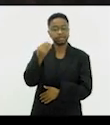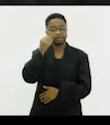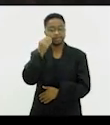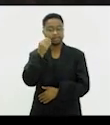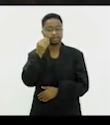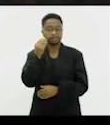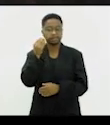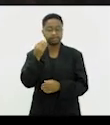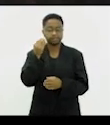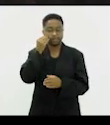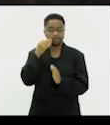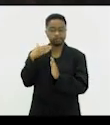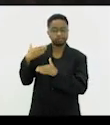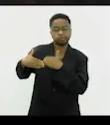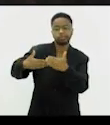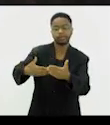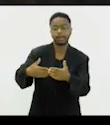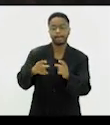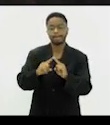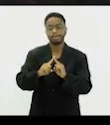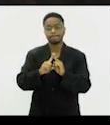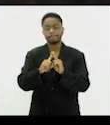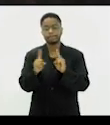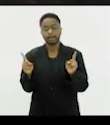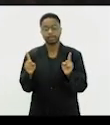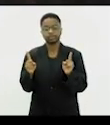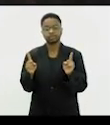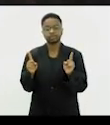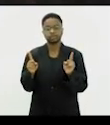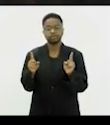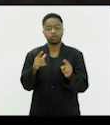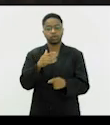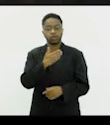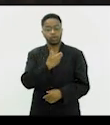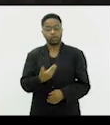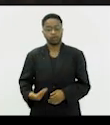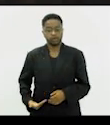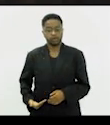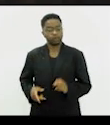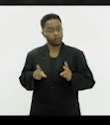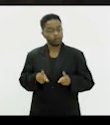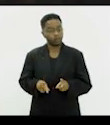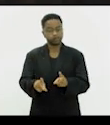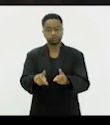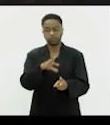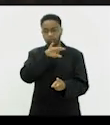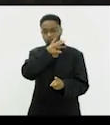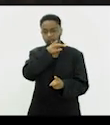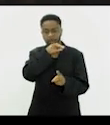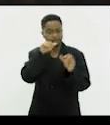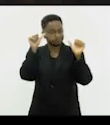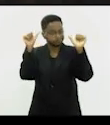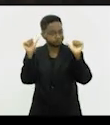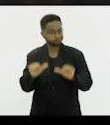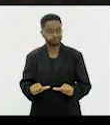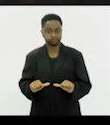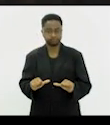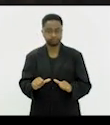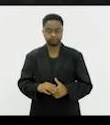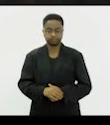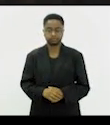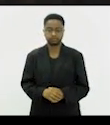correr, e o governo continua muito ruim, mas péssimo.